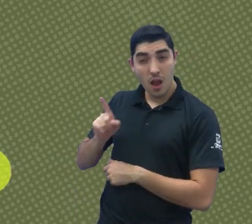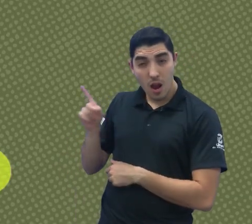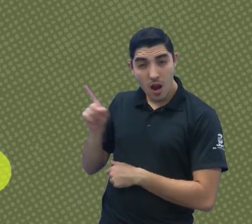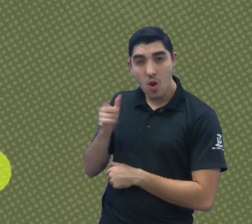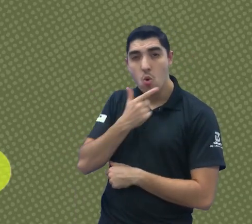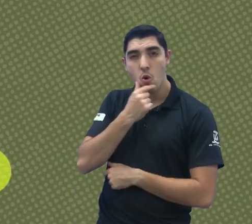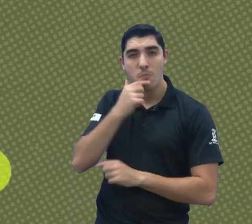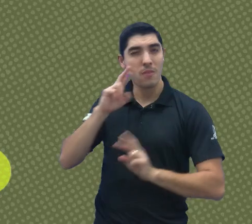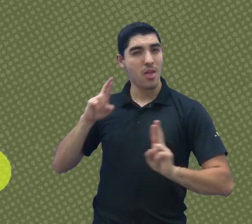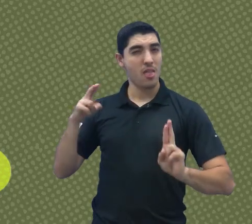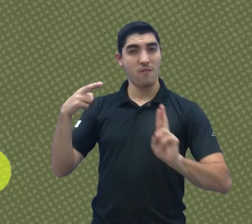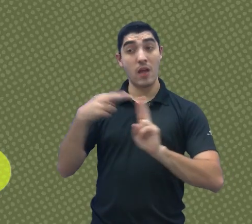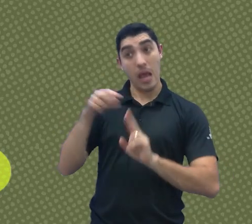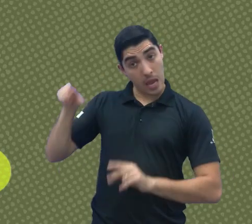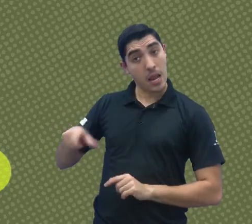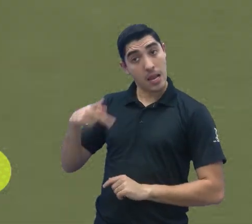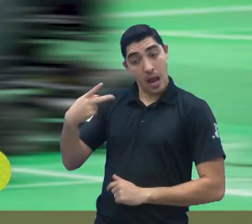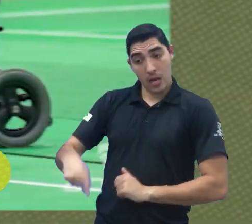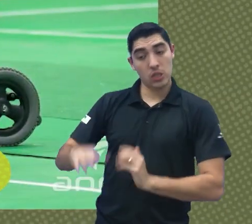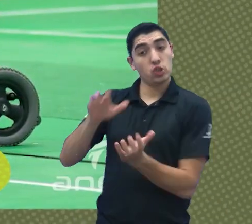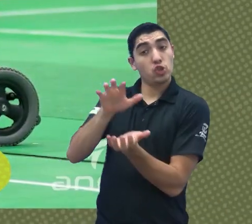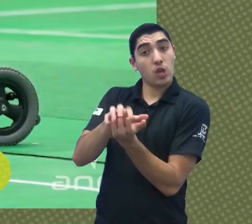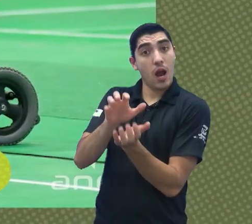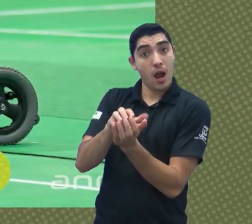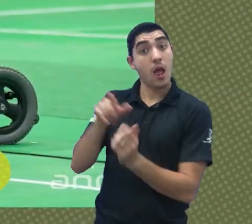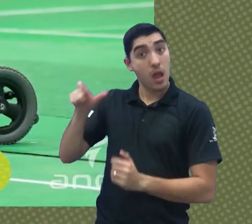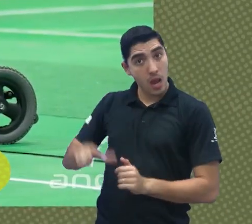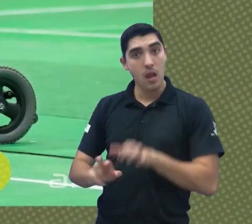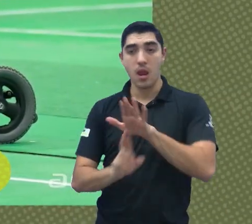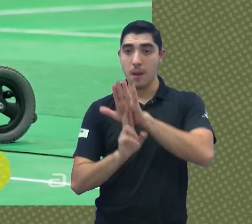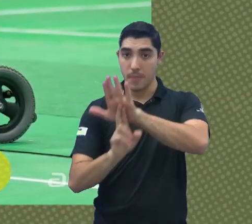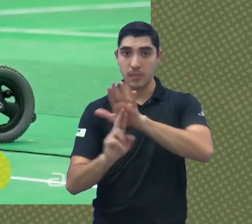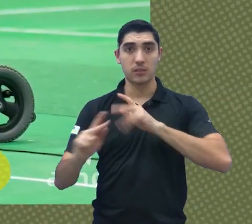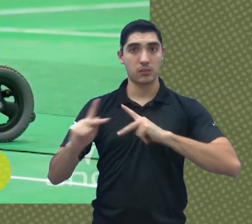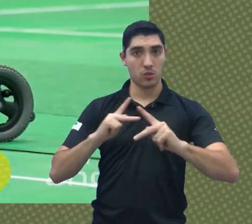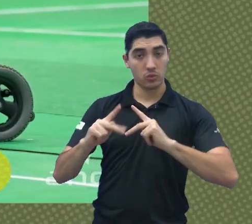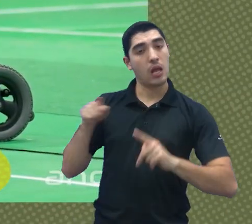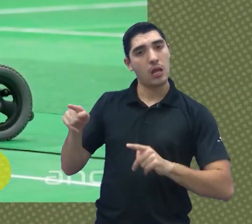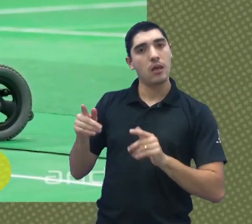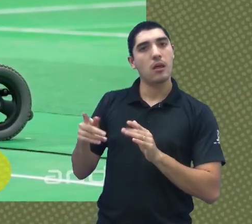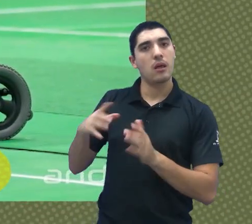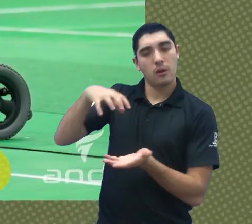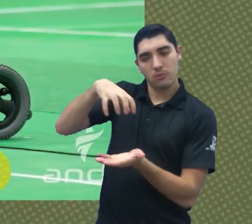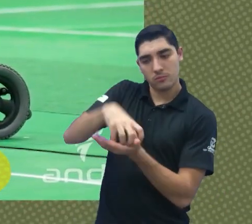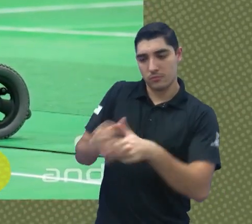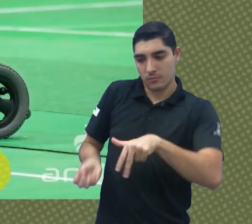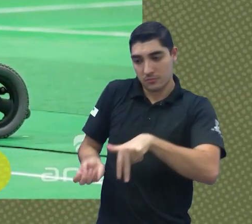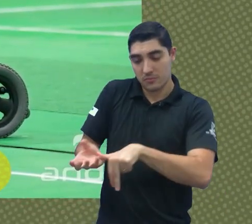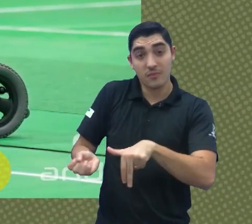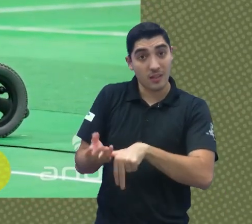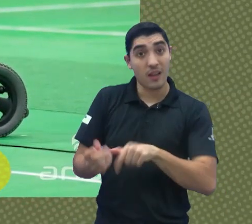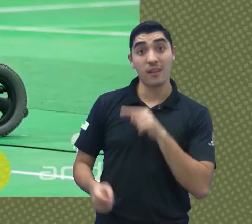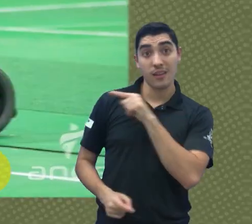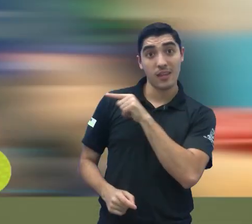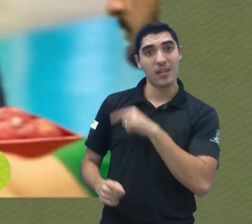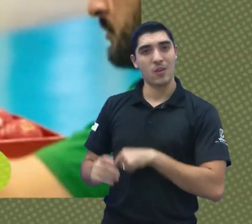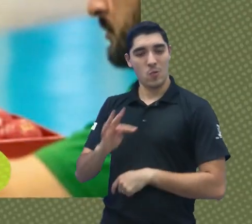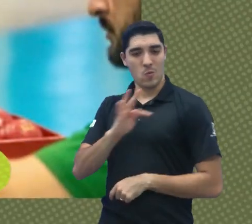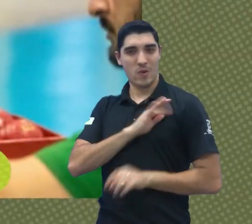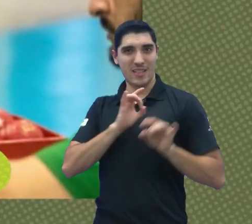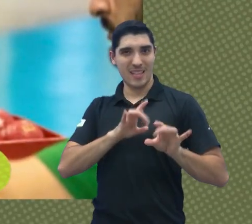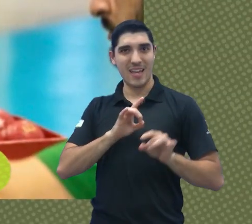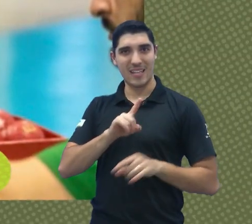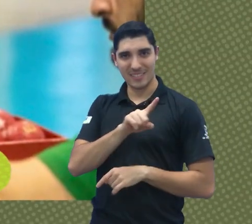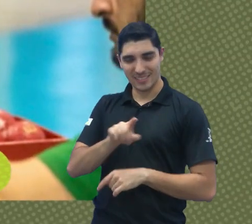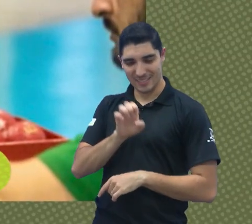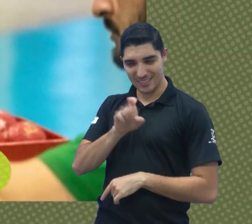nomes, é daqui de Jacareí, hoje representa São José dos Campos através do Instituto Atlon, e o Zezinho está lá, passando seus ensinamentos. O Tó ficou muito famoso por